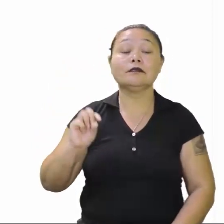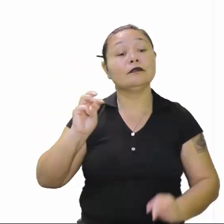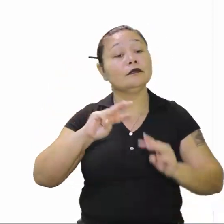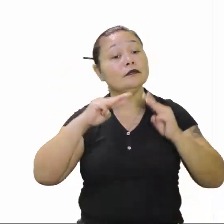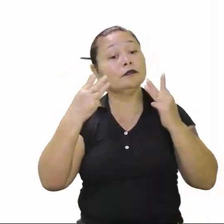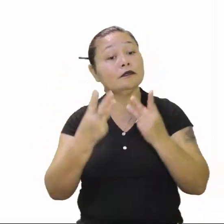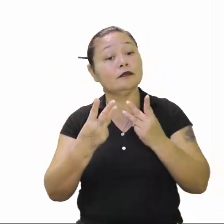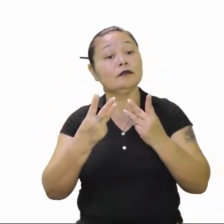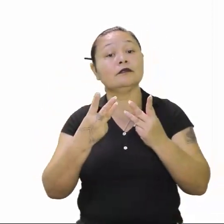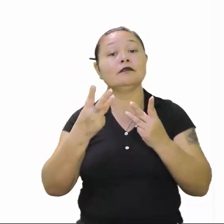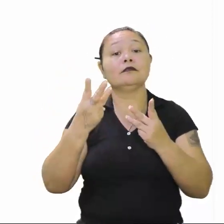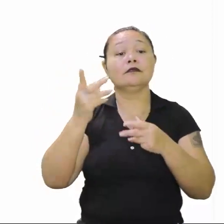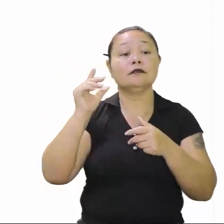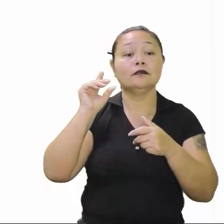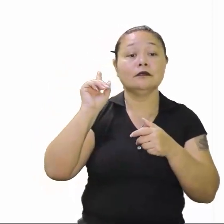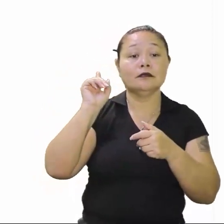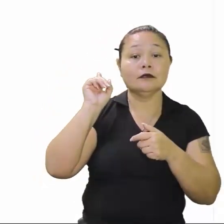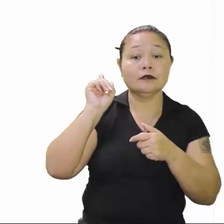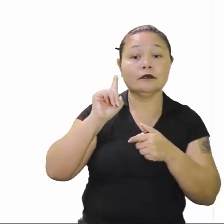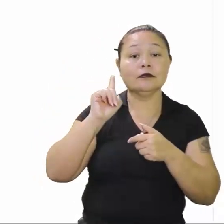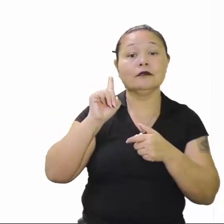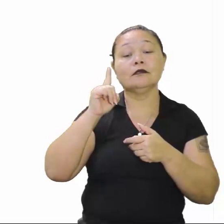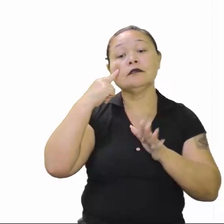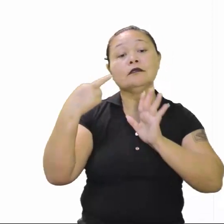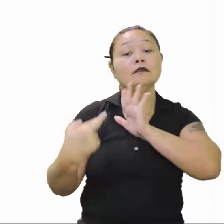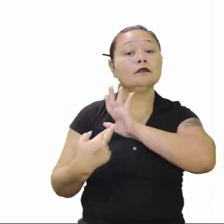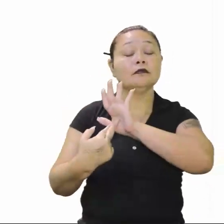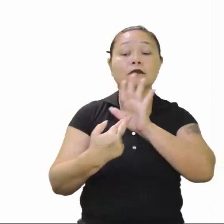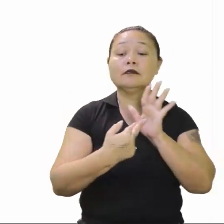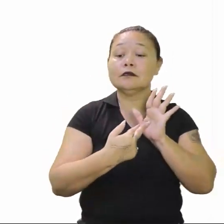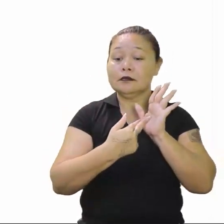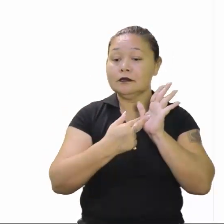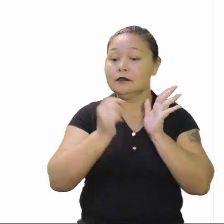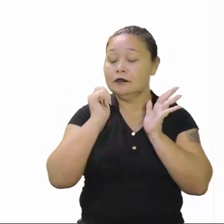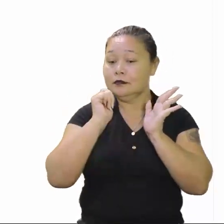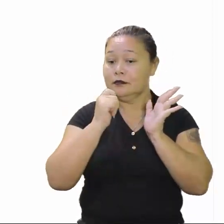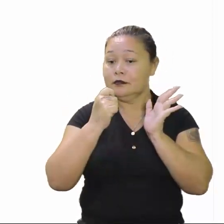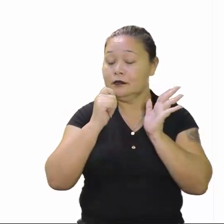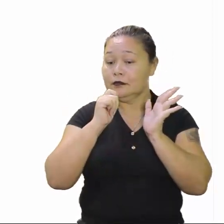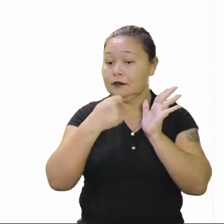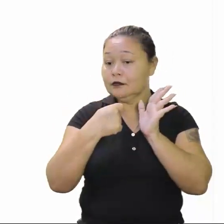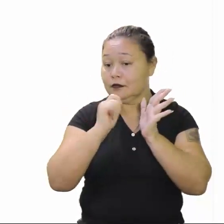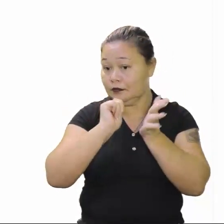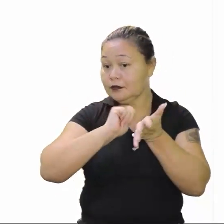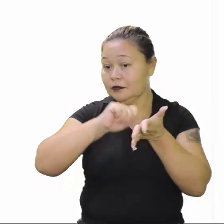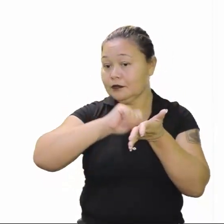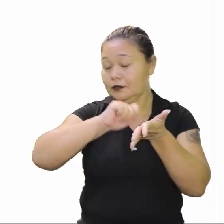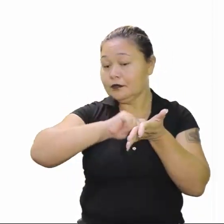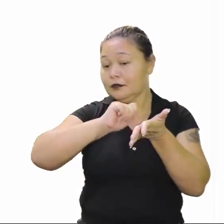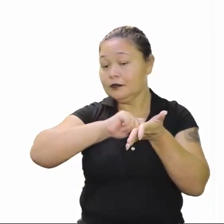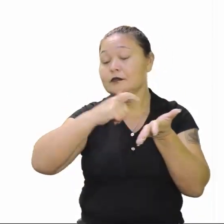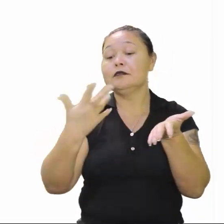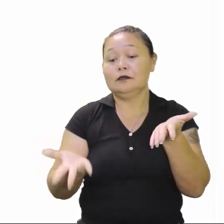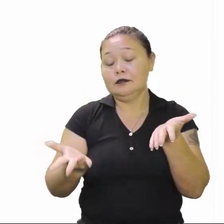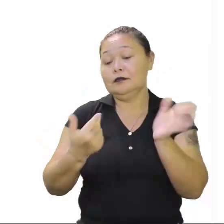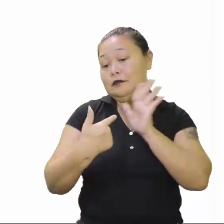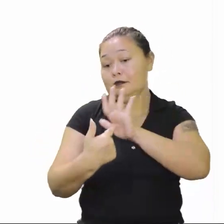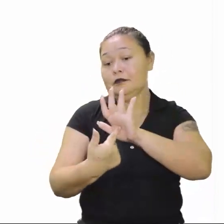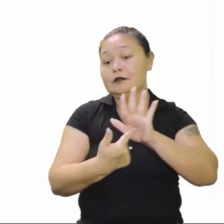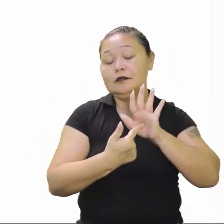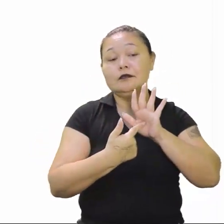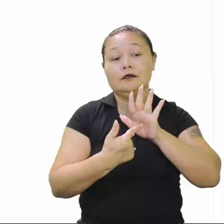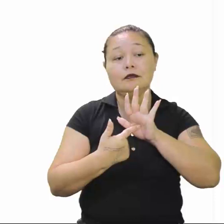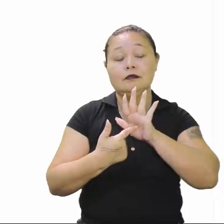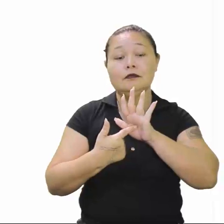e unidades para expressá-la, isto é, para escrevê-la, né? E